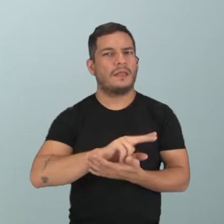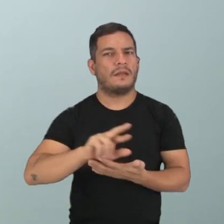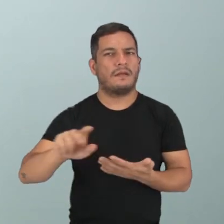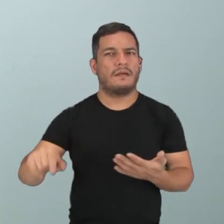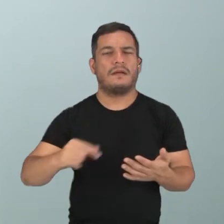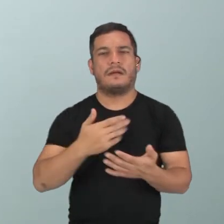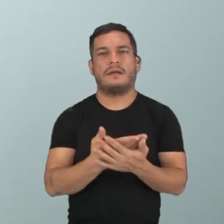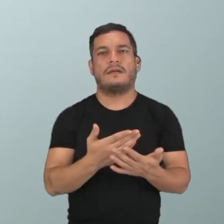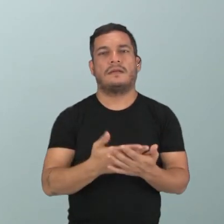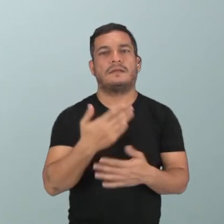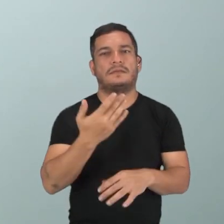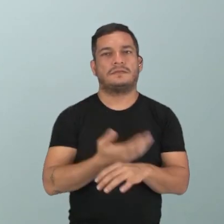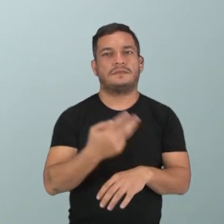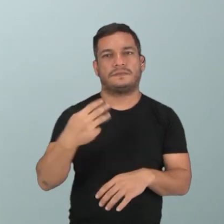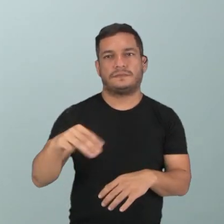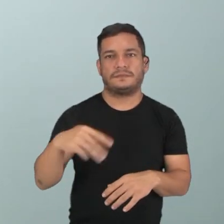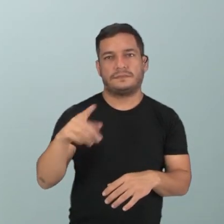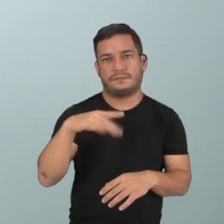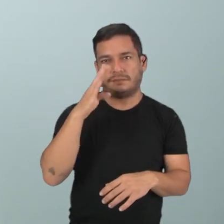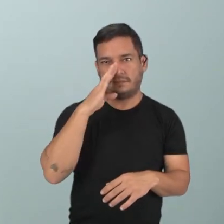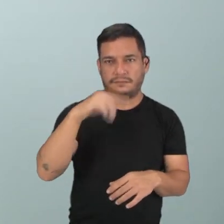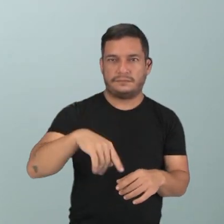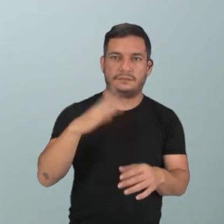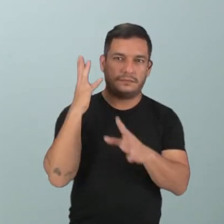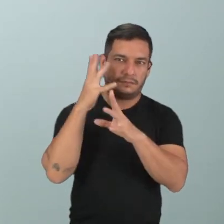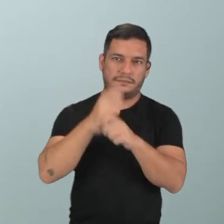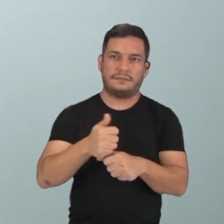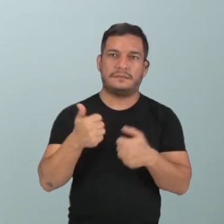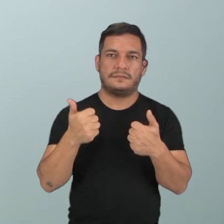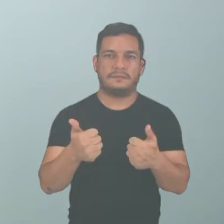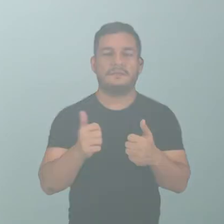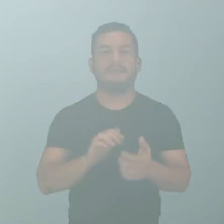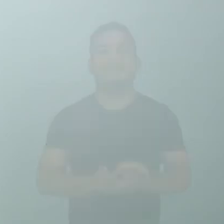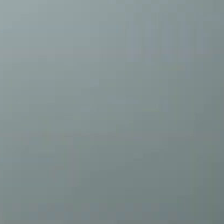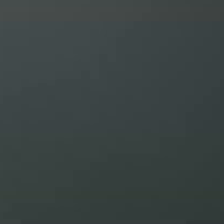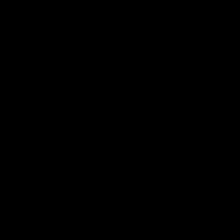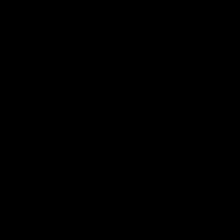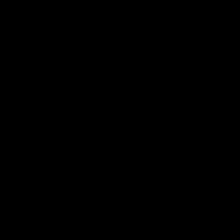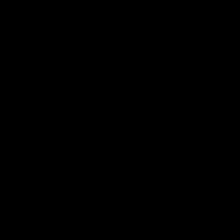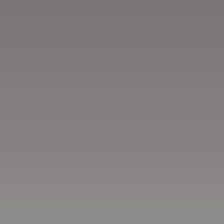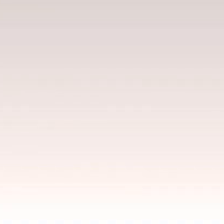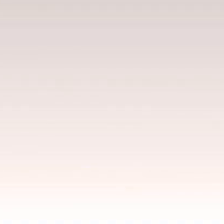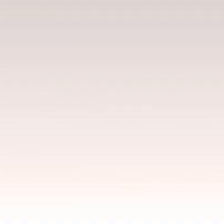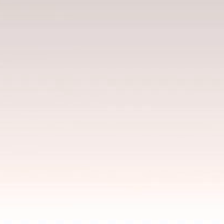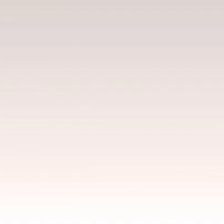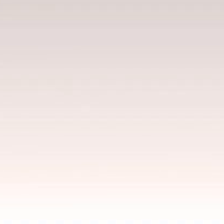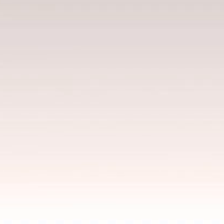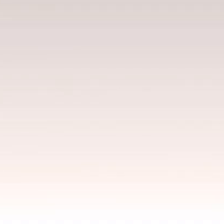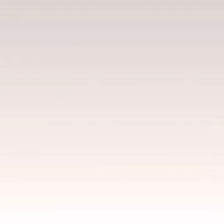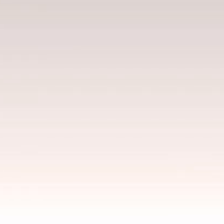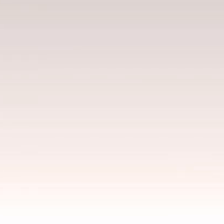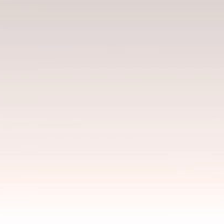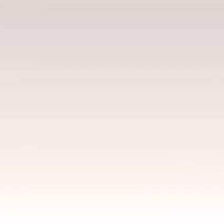todas as nossas aulas que você assiste aqui para você revisar novamente. Até mais!